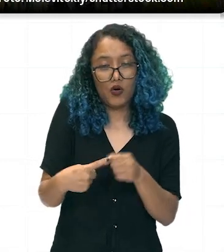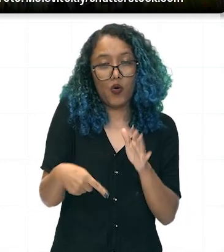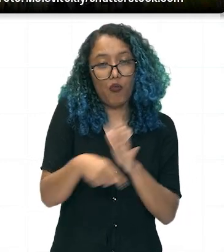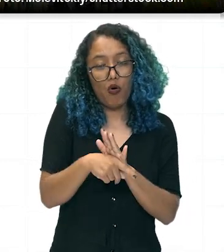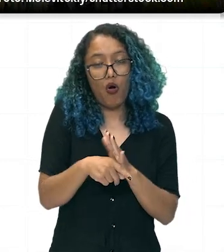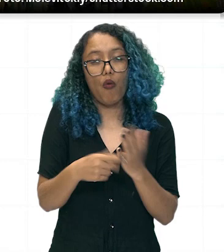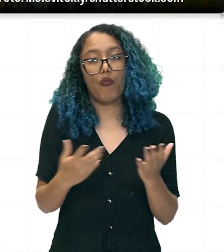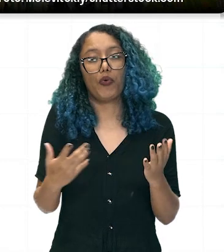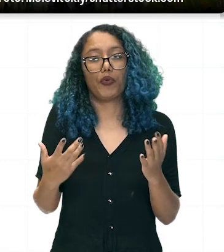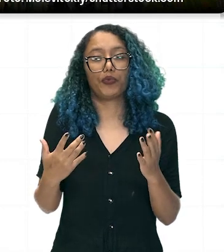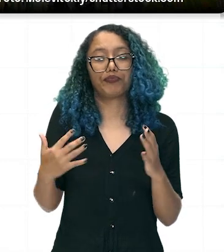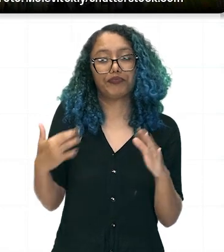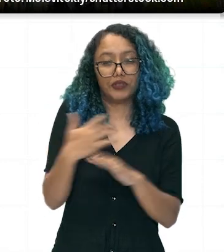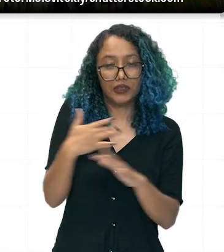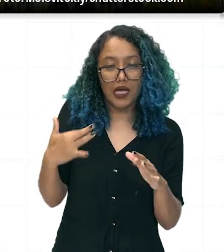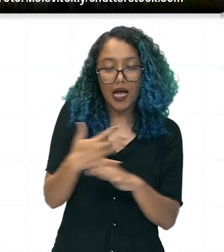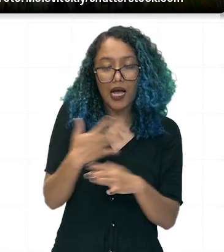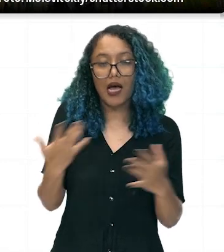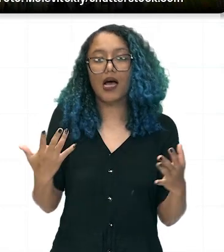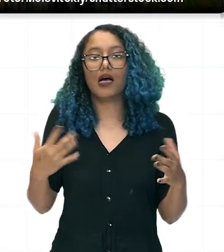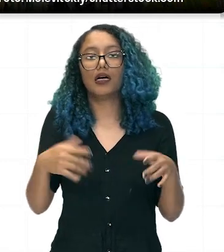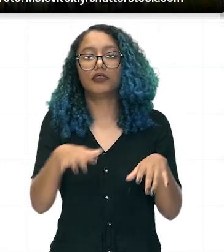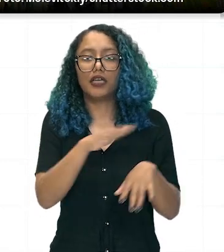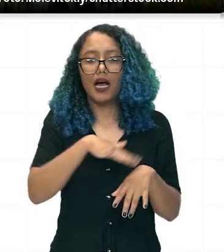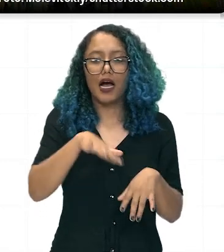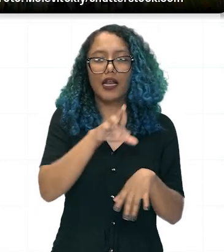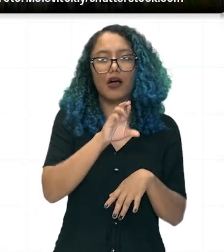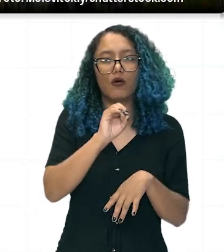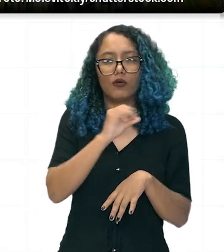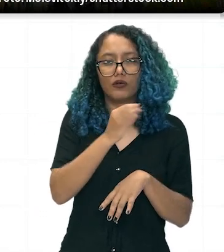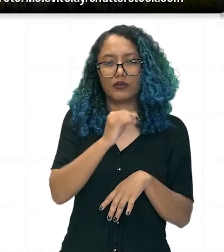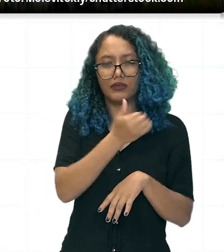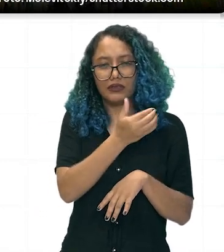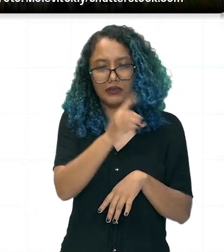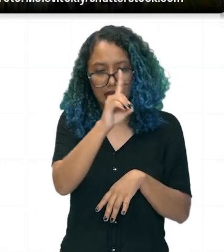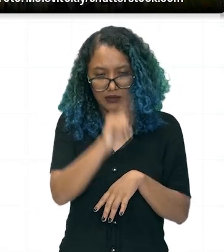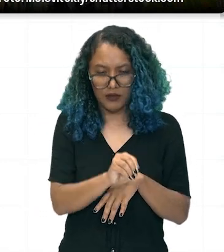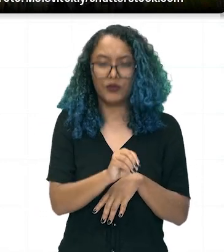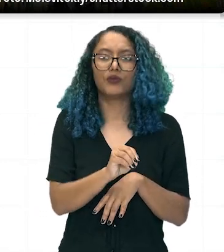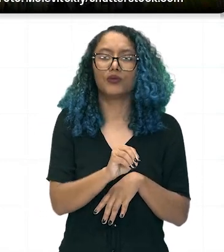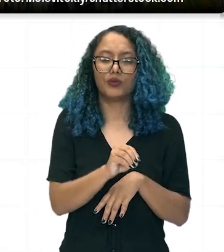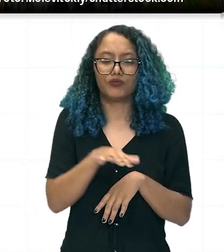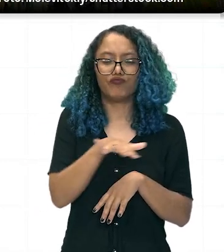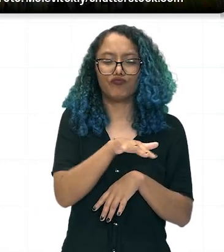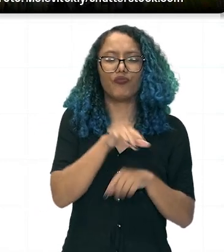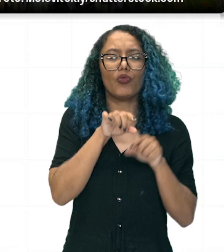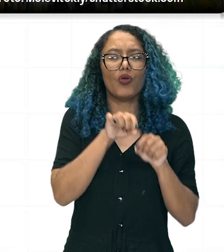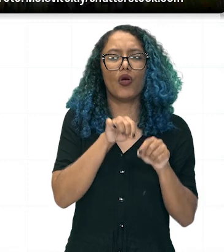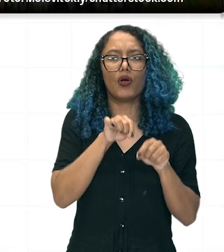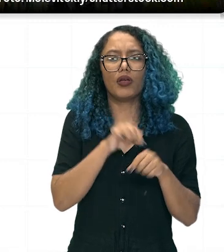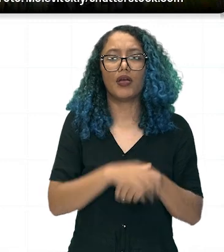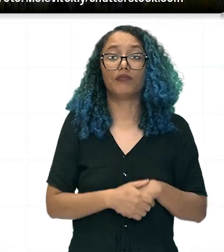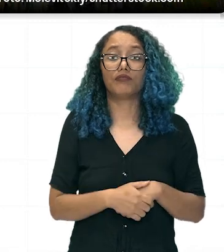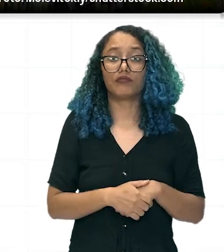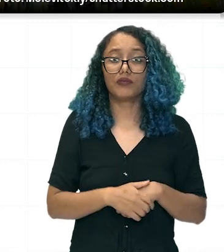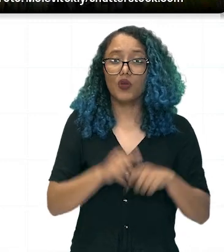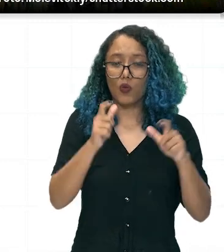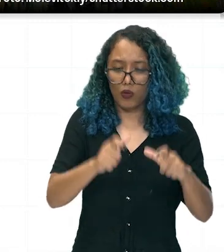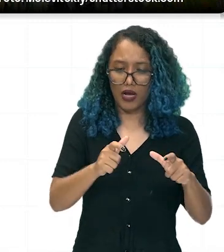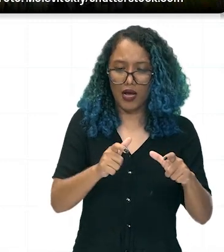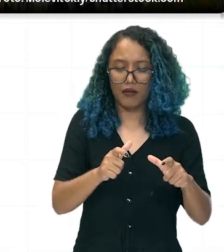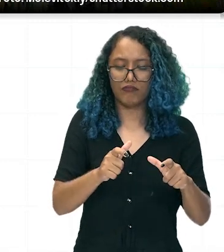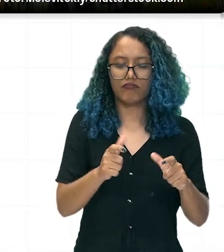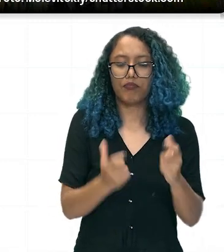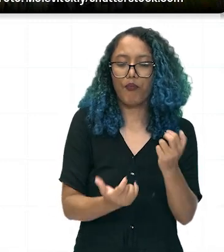das grandes cidades, nas áreas de roçado, enfim, eles primeiro queimam uma região